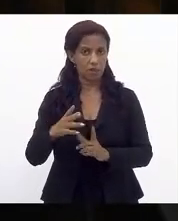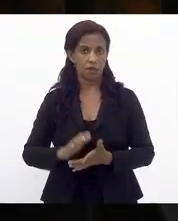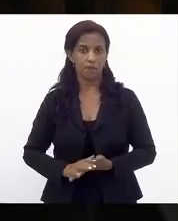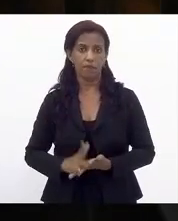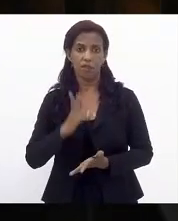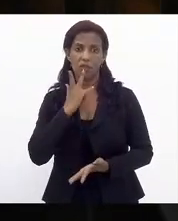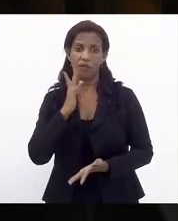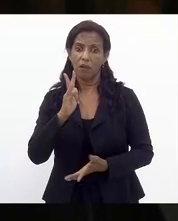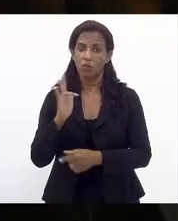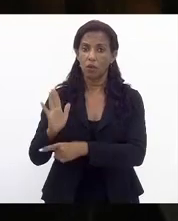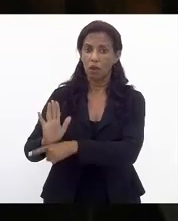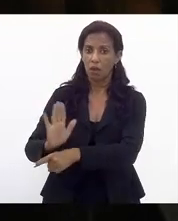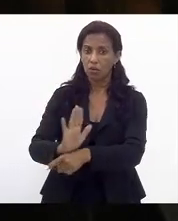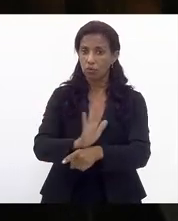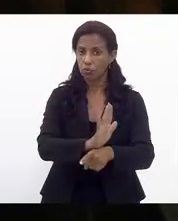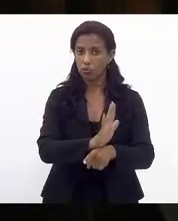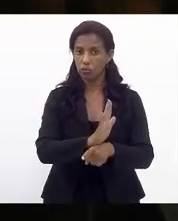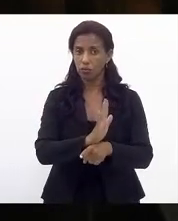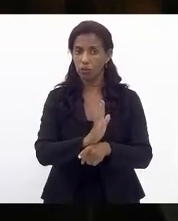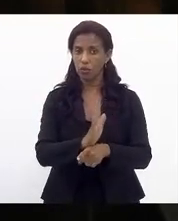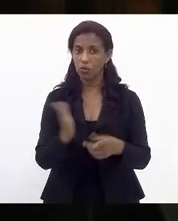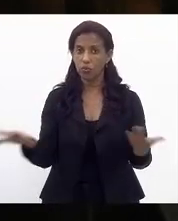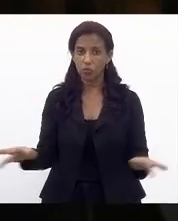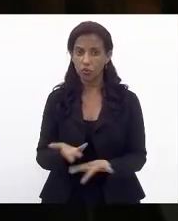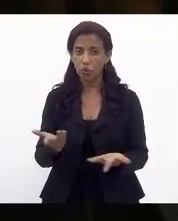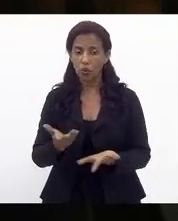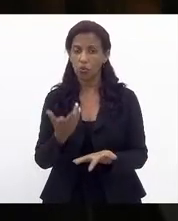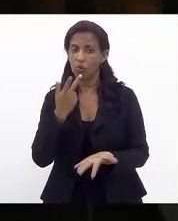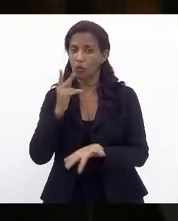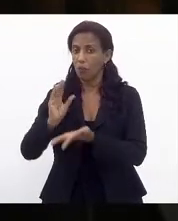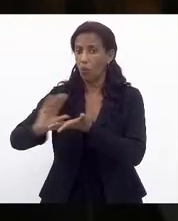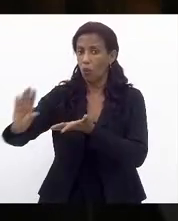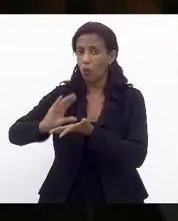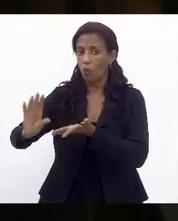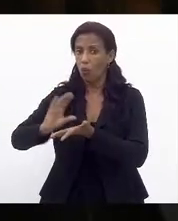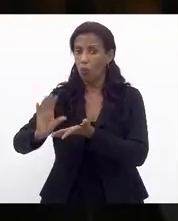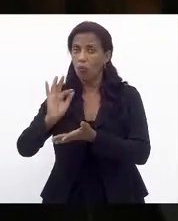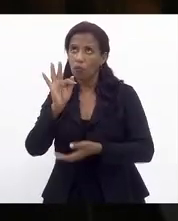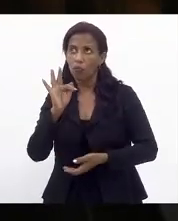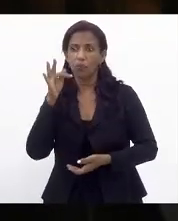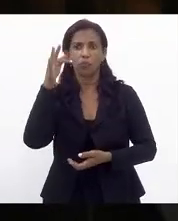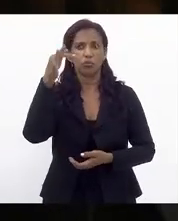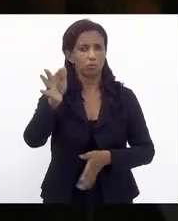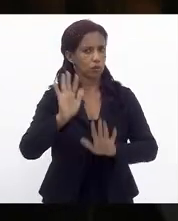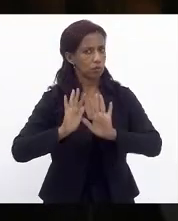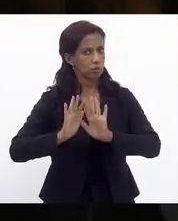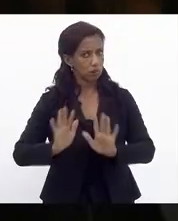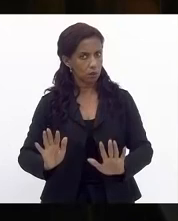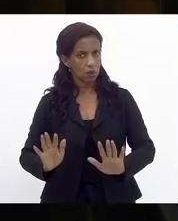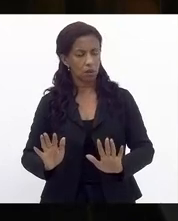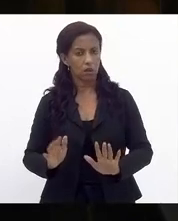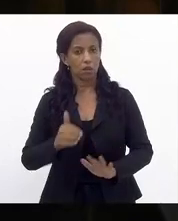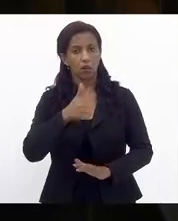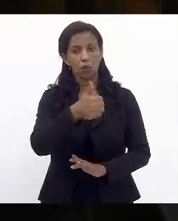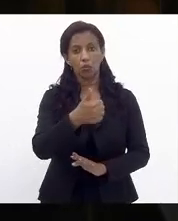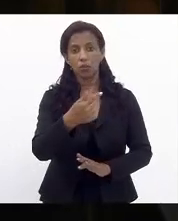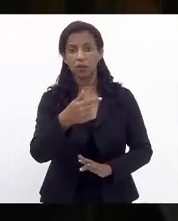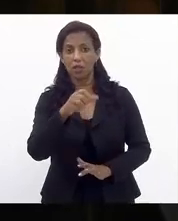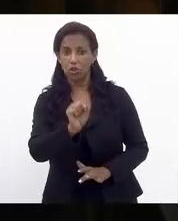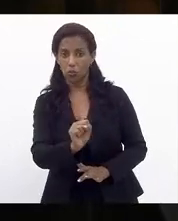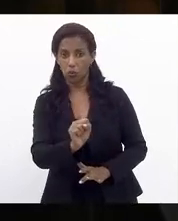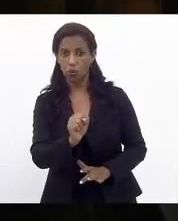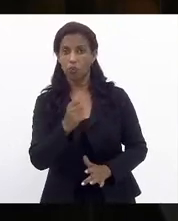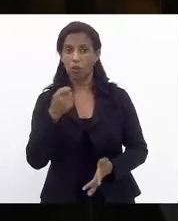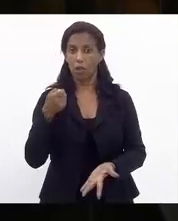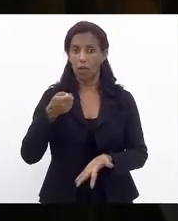da contribuição presidência só me falam das contribuições pretéritas então a 178 que nos